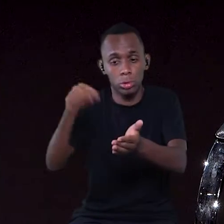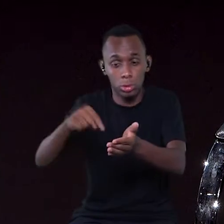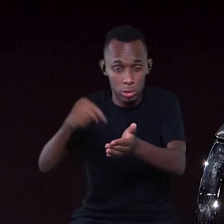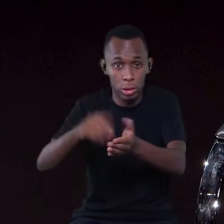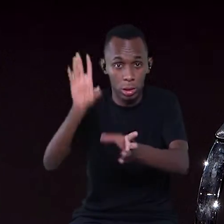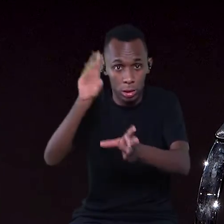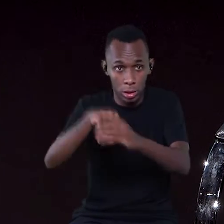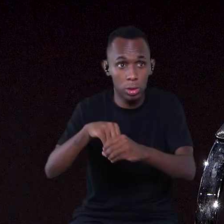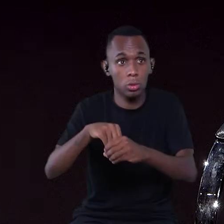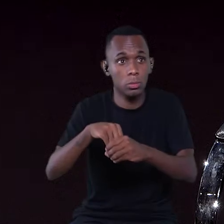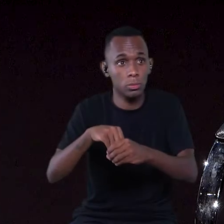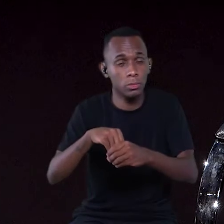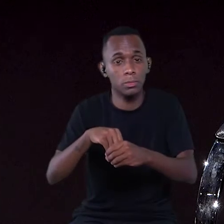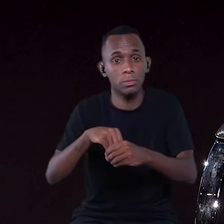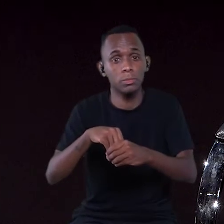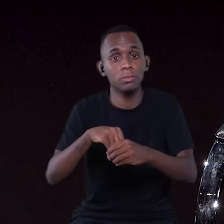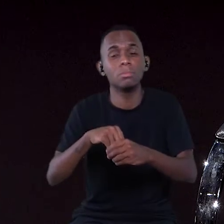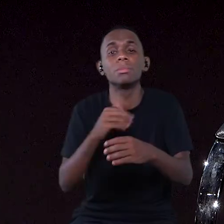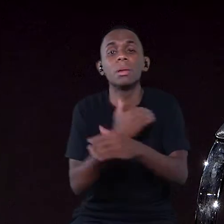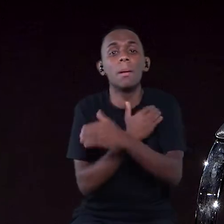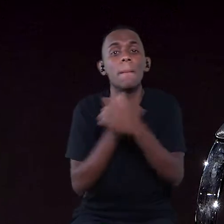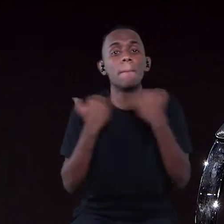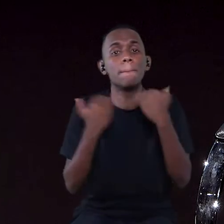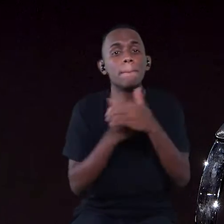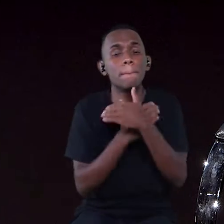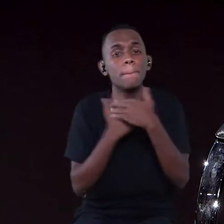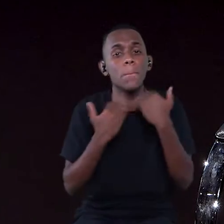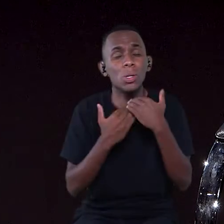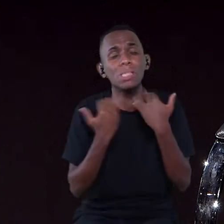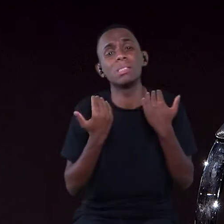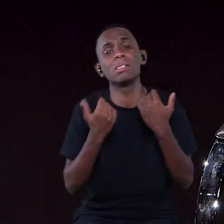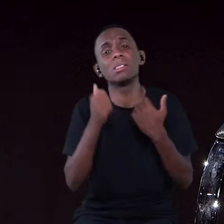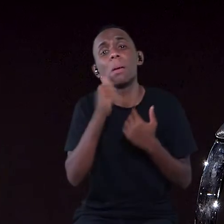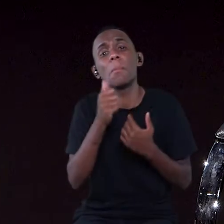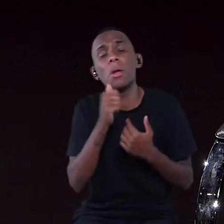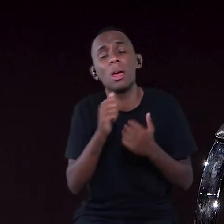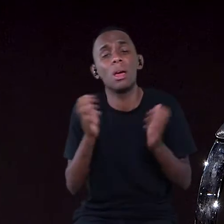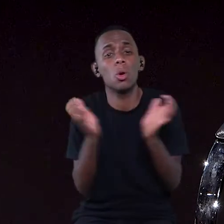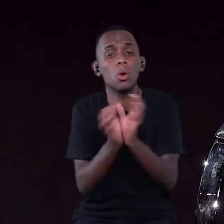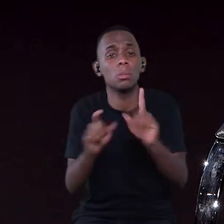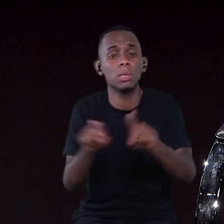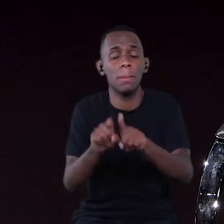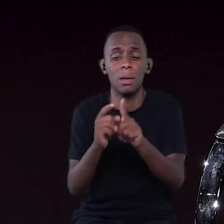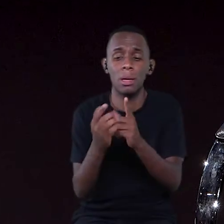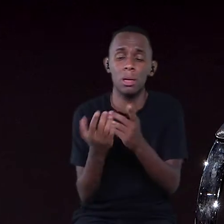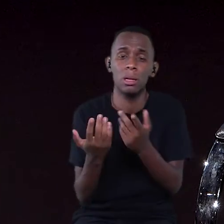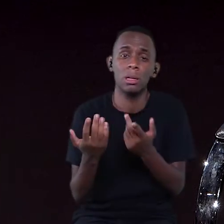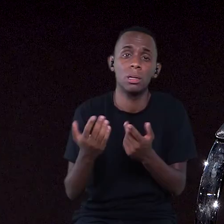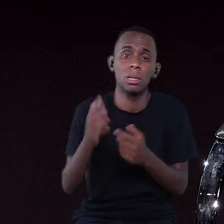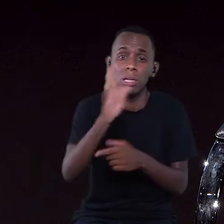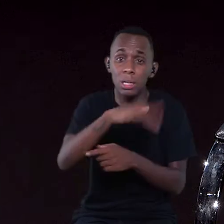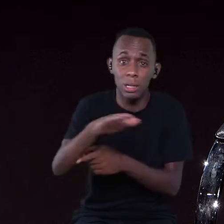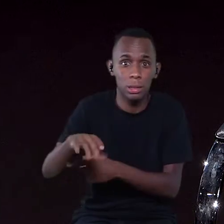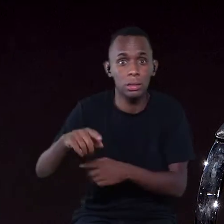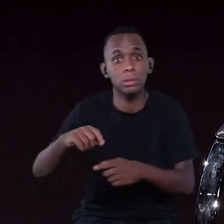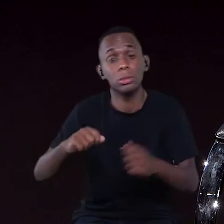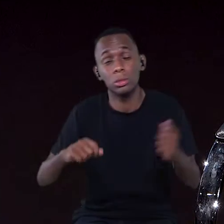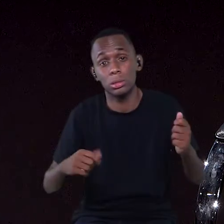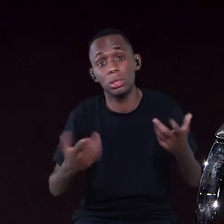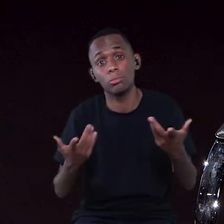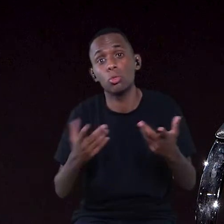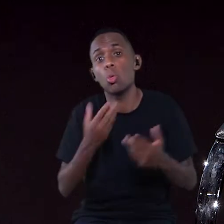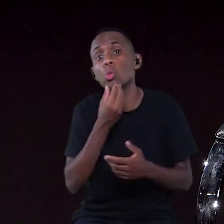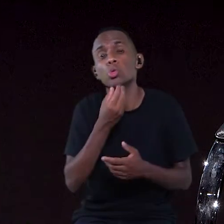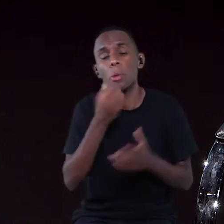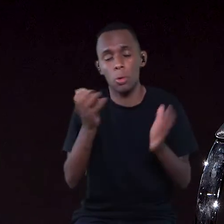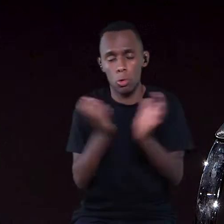nos barcos, né, morriam as crianças e as mulheres, que são mais frágeis. Só a maioria dos homens que